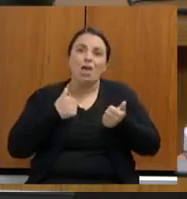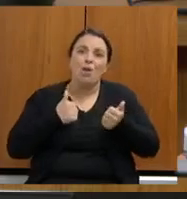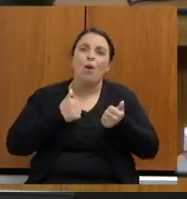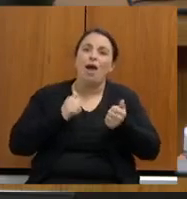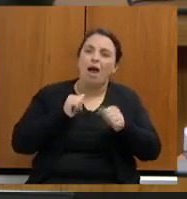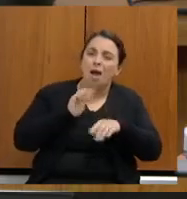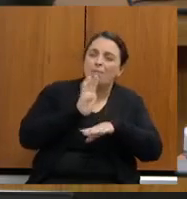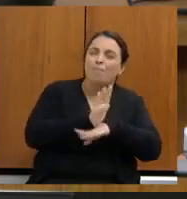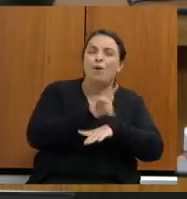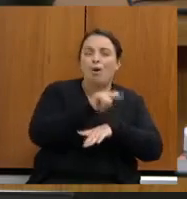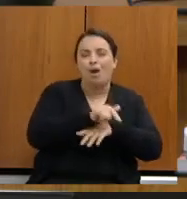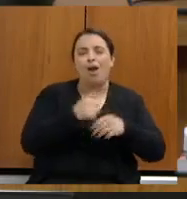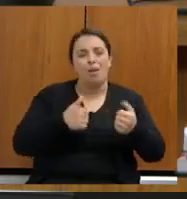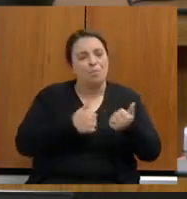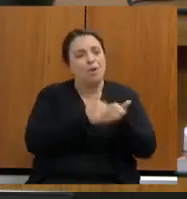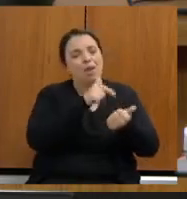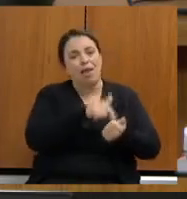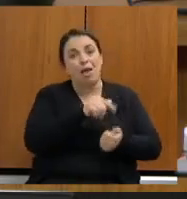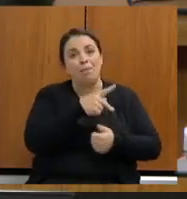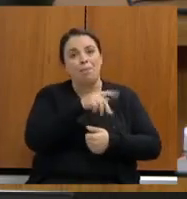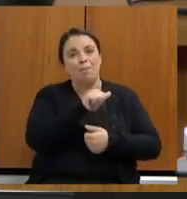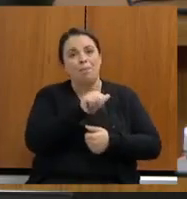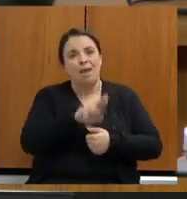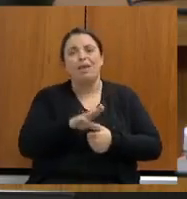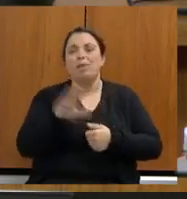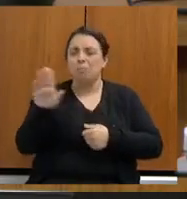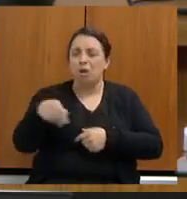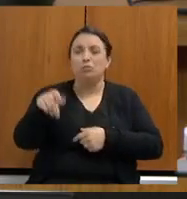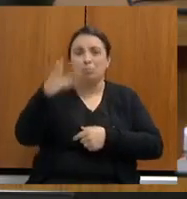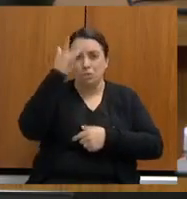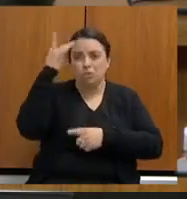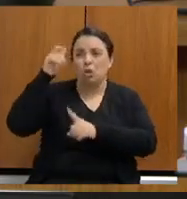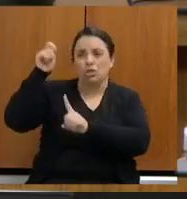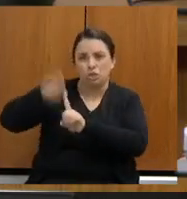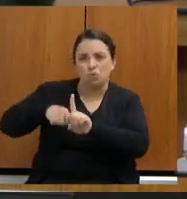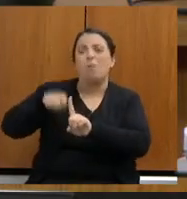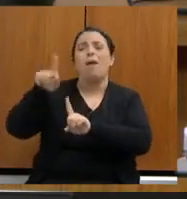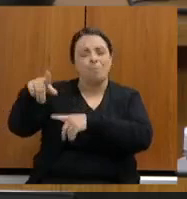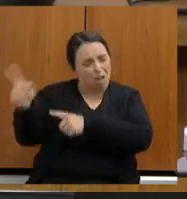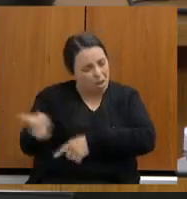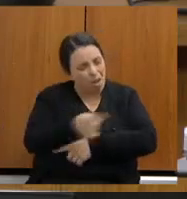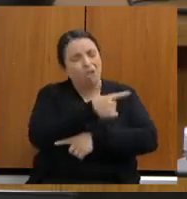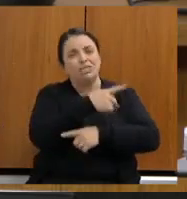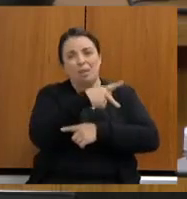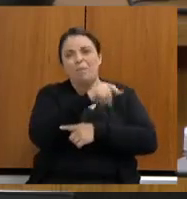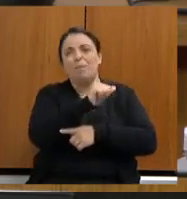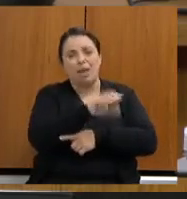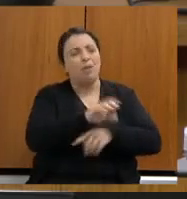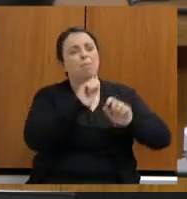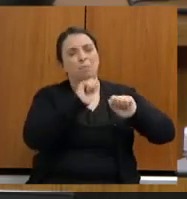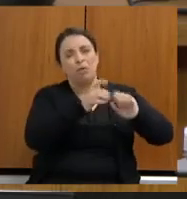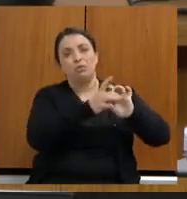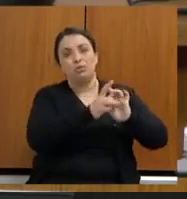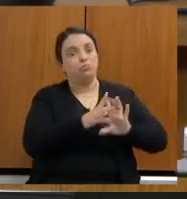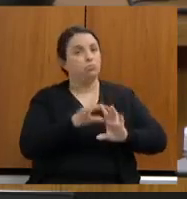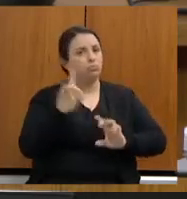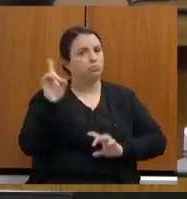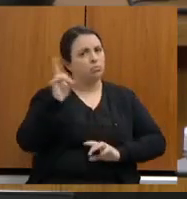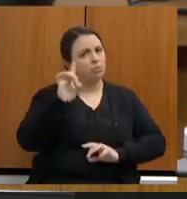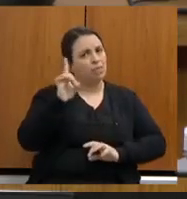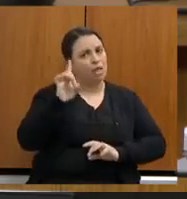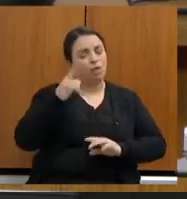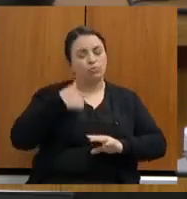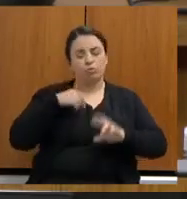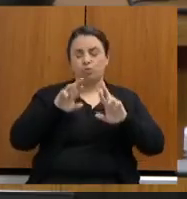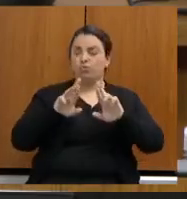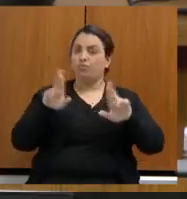favor o PAC o estuprador pera aí não é não tô ninguém fala sobre isso aqui não eu sou a